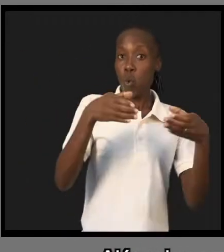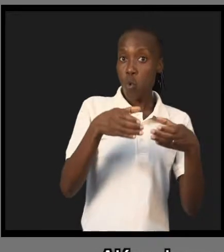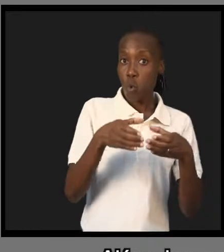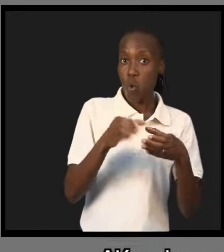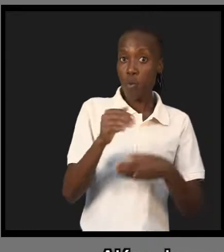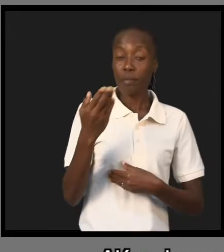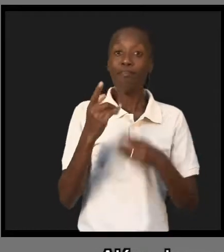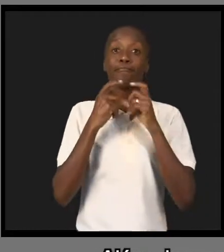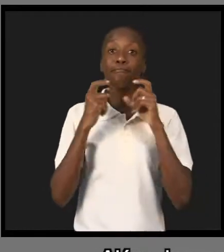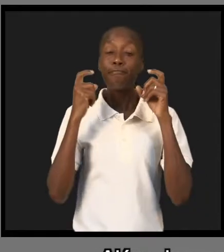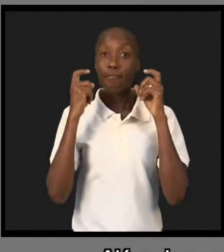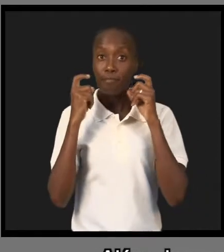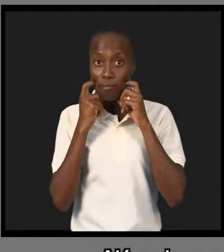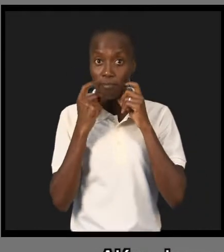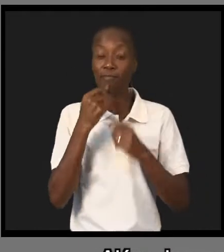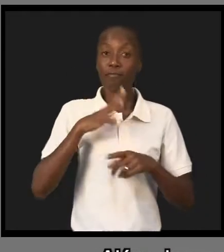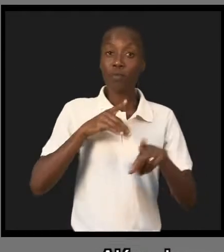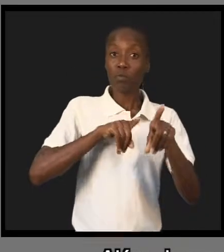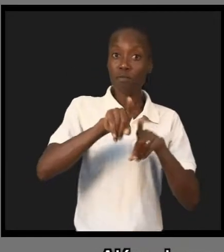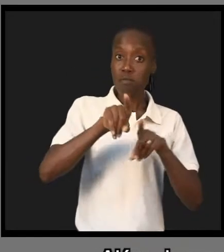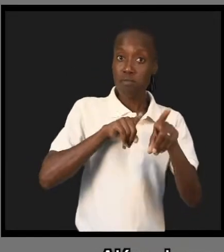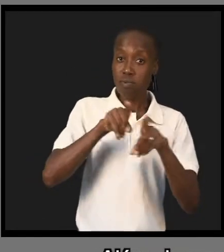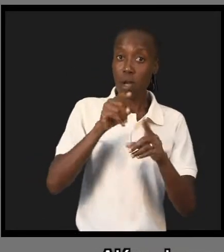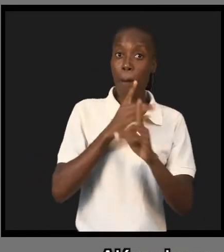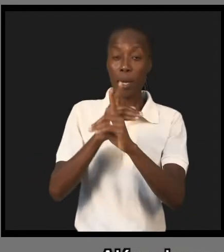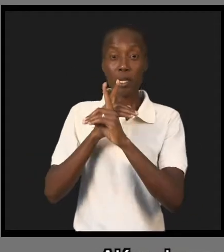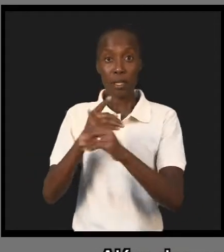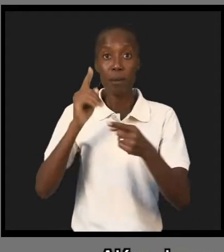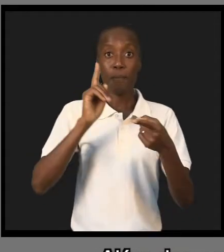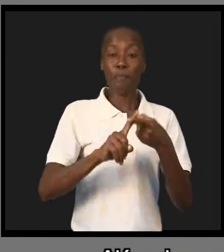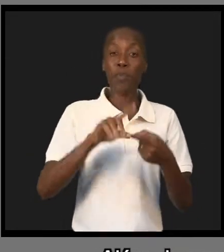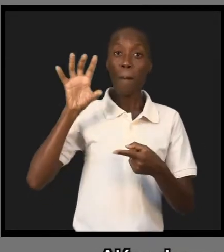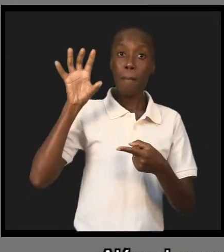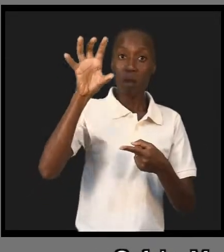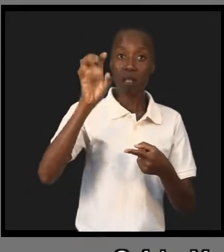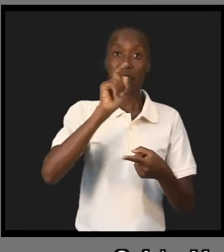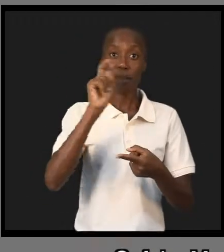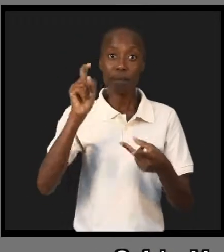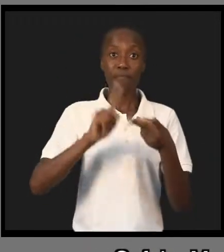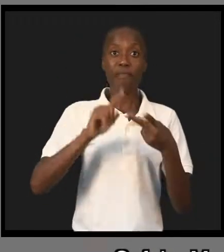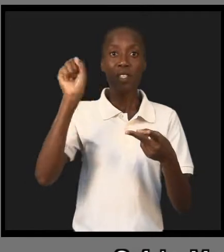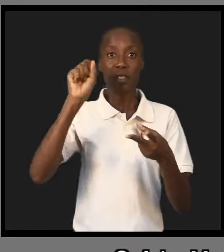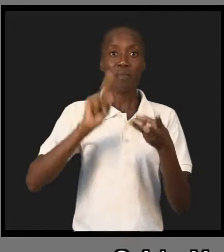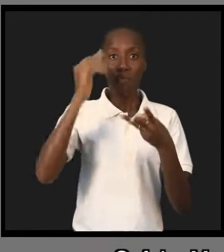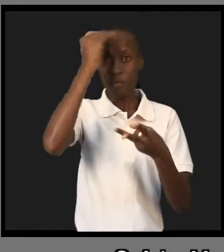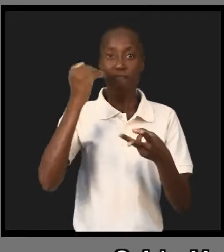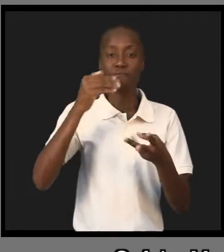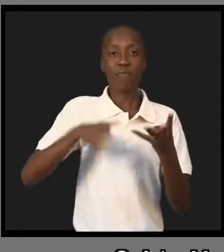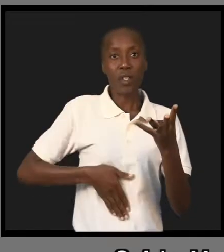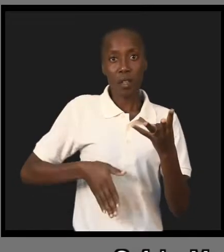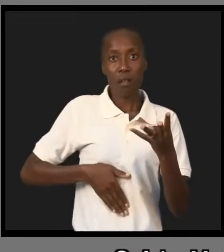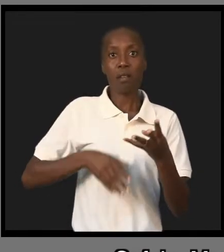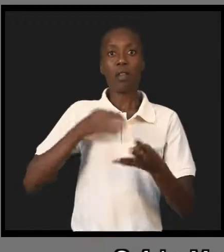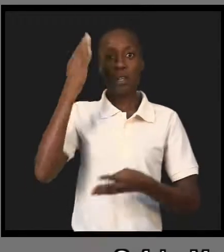capital moçambicana, a competição conta com presenças das províncias de Gaza, Sofala, Manicapete,